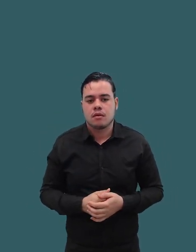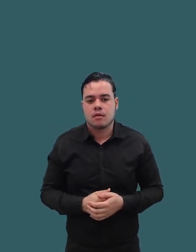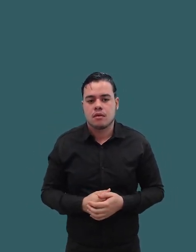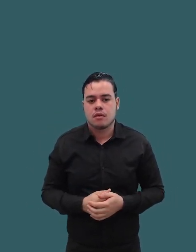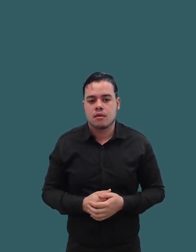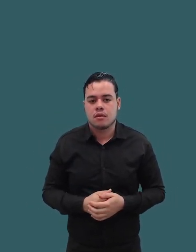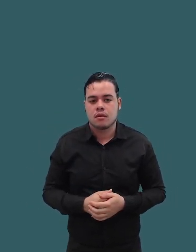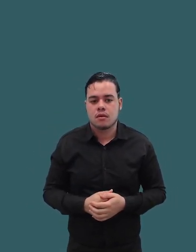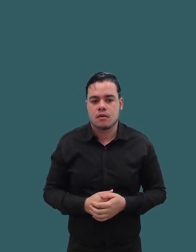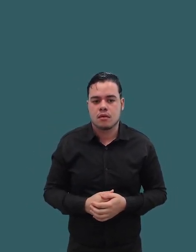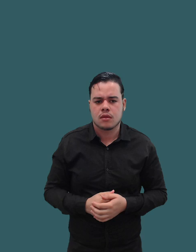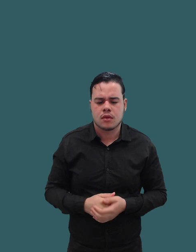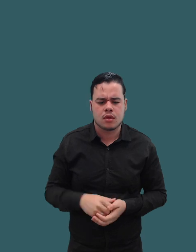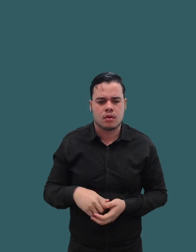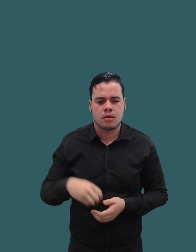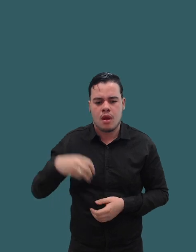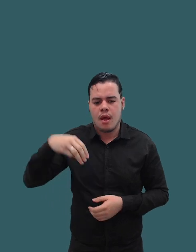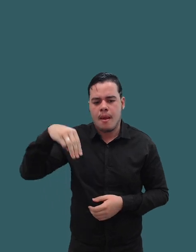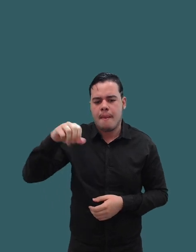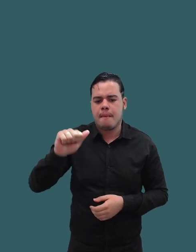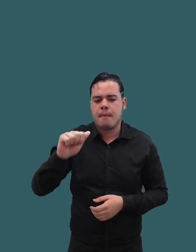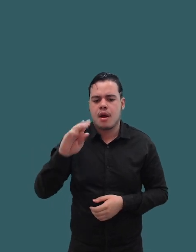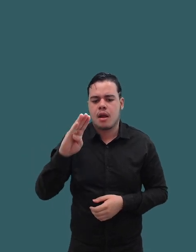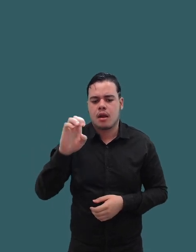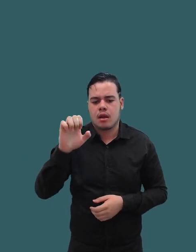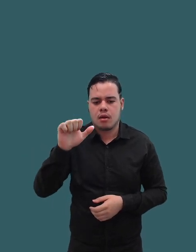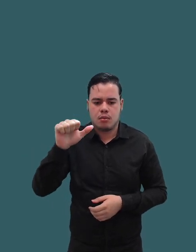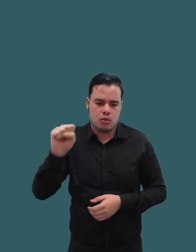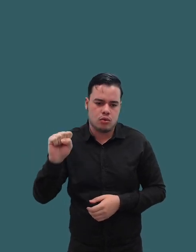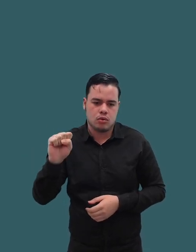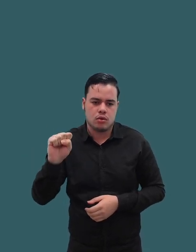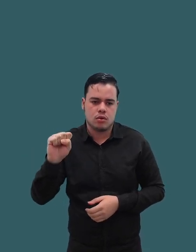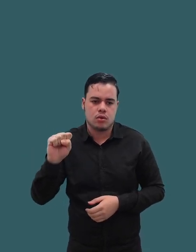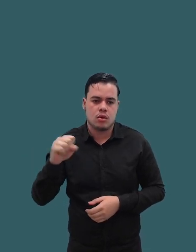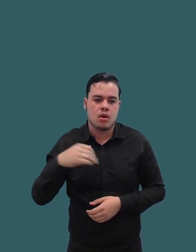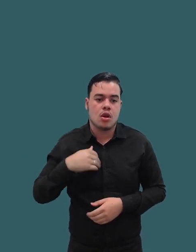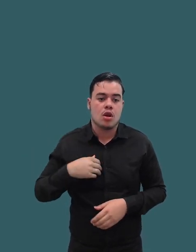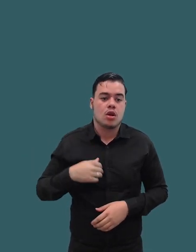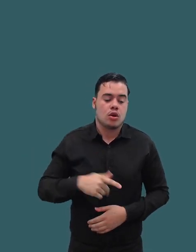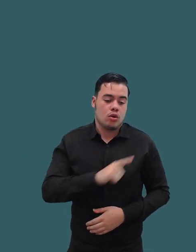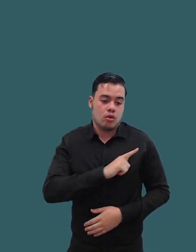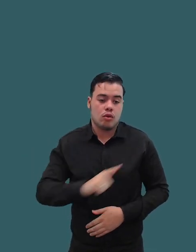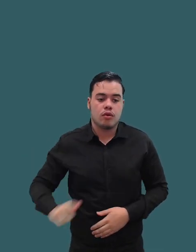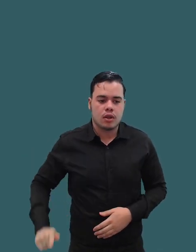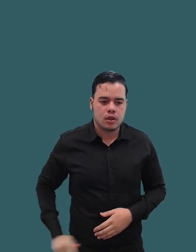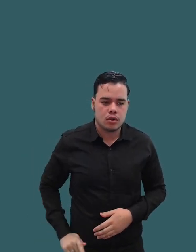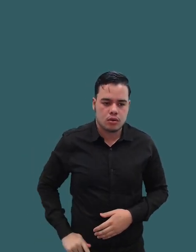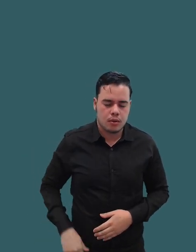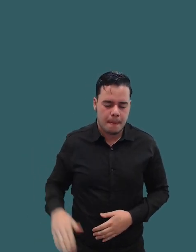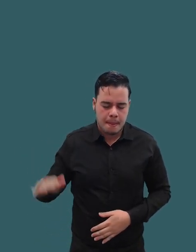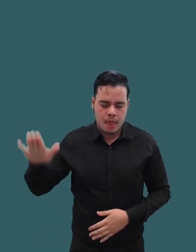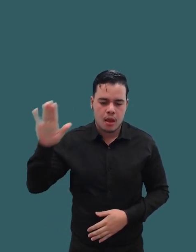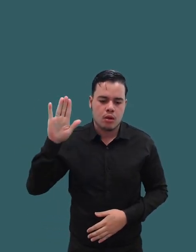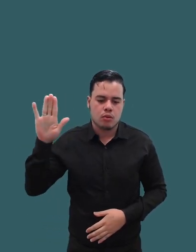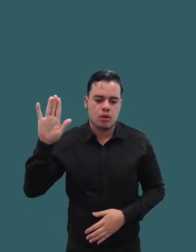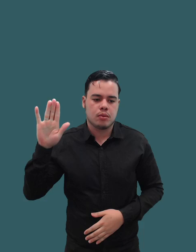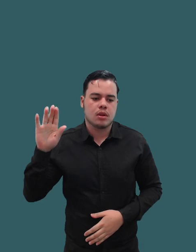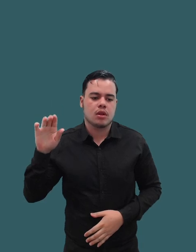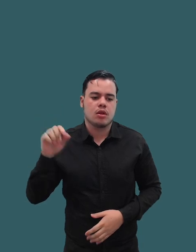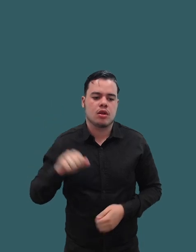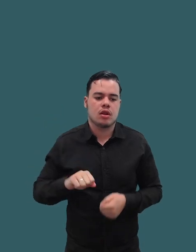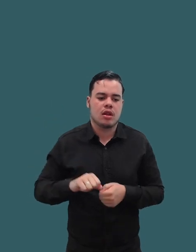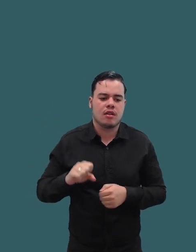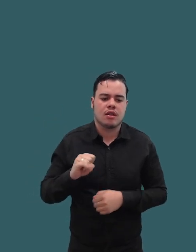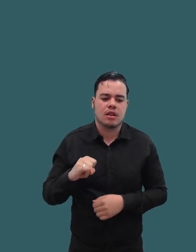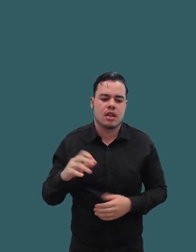um arcabouço fiscal que o governo se comprometeu no projeto de lei de diretriz orçamentária e que quer